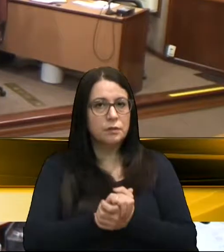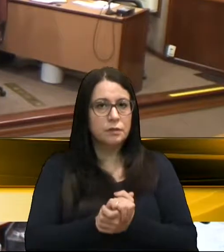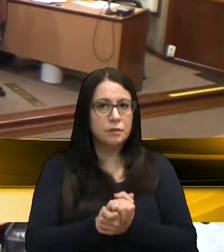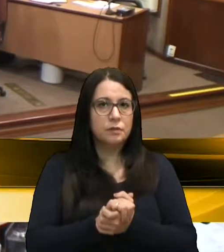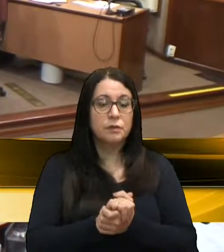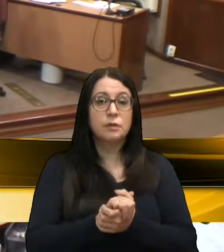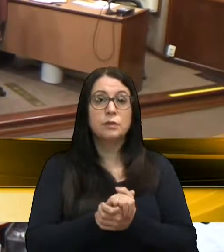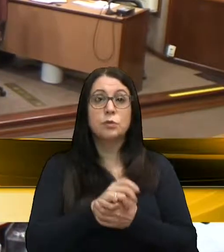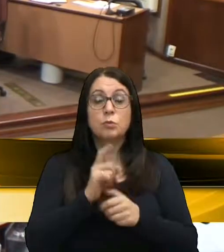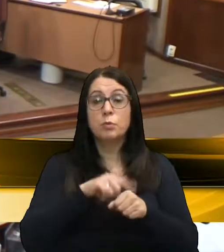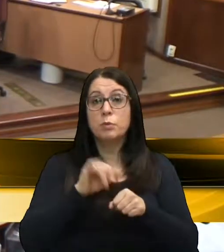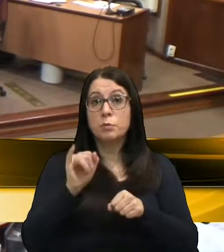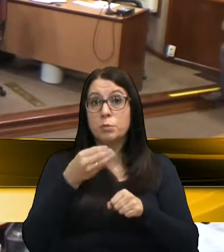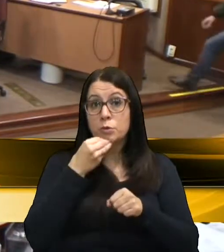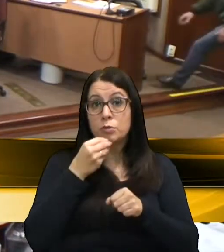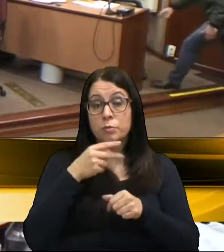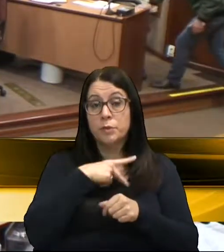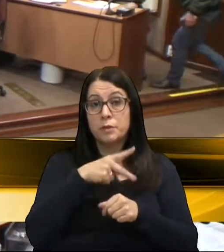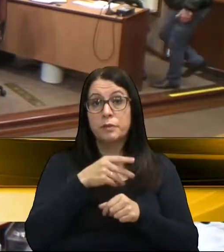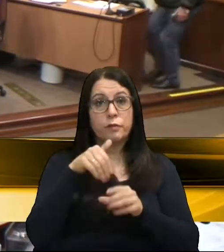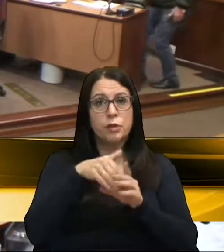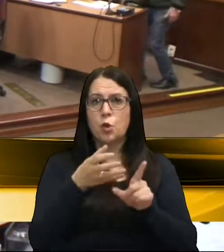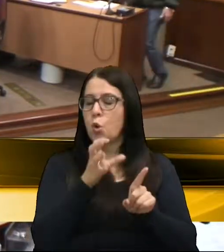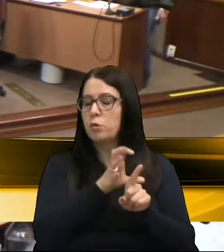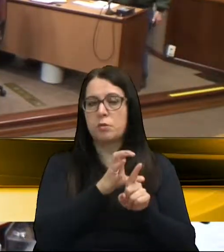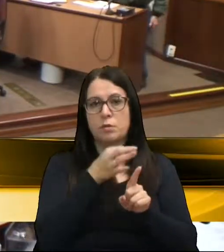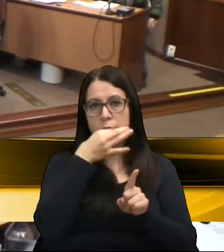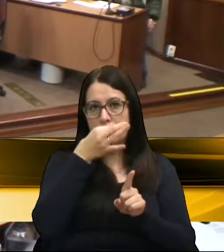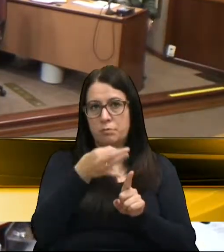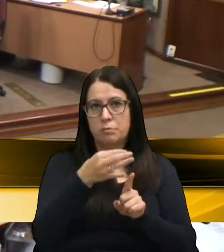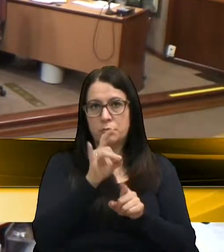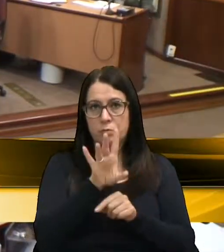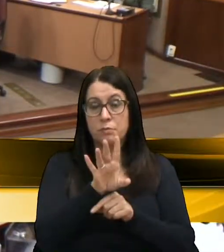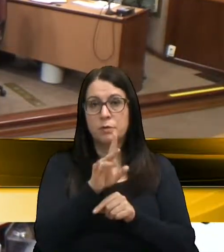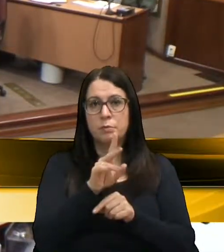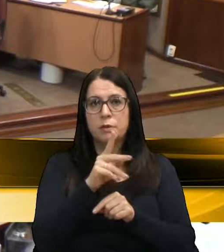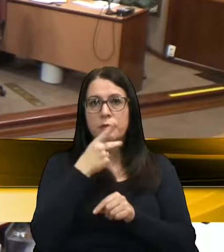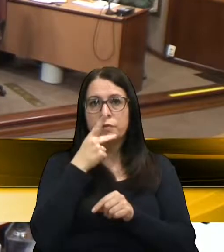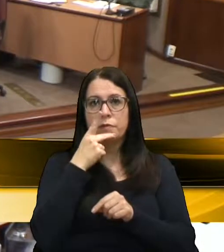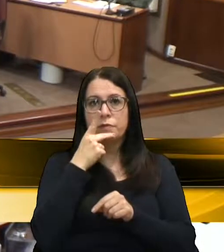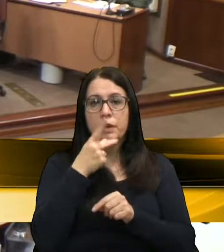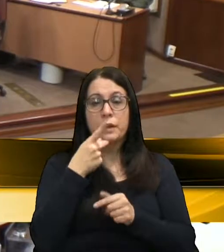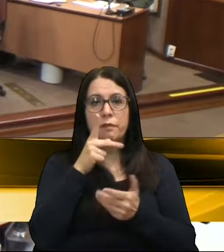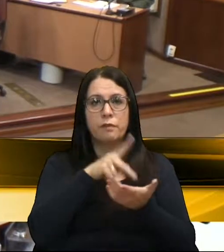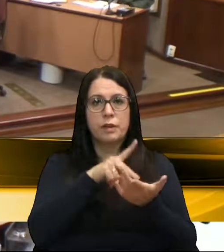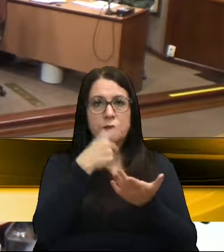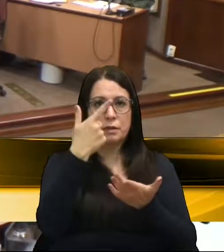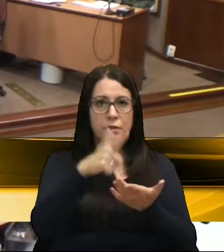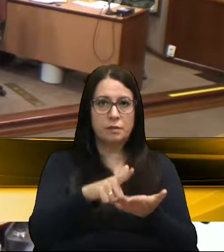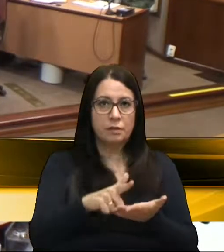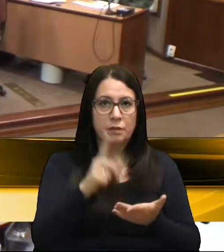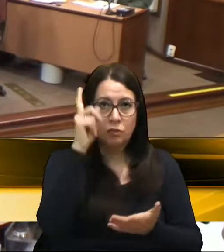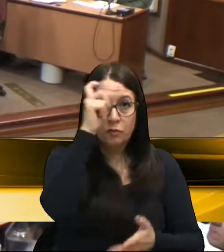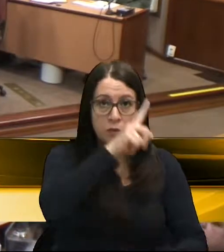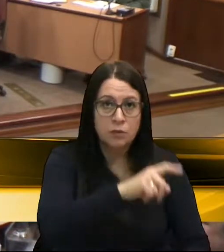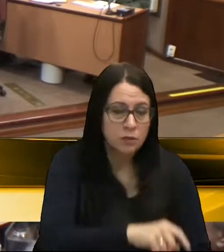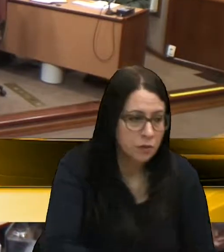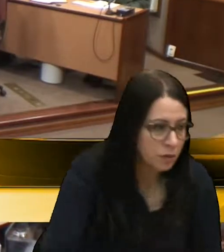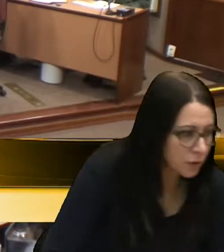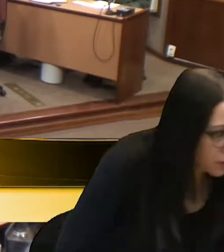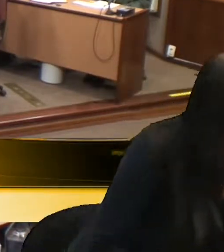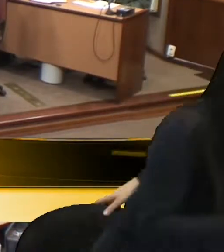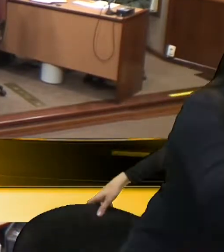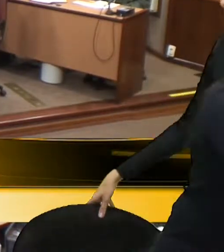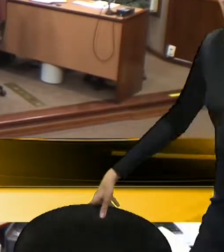momento oportuno, presidente, votarei contrário ao parecer, mas só para reinar a verdade de novo aqui, é difícil. Quando se tem um